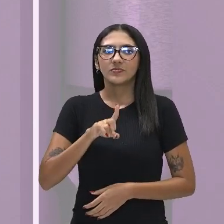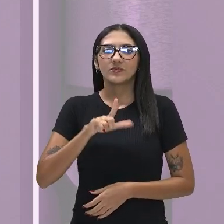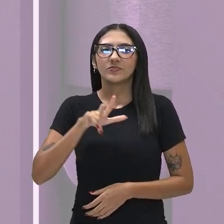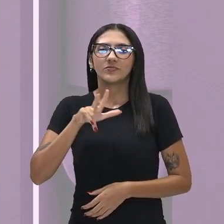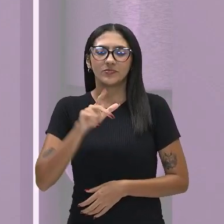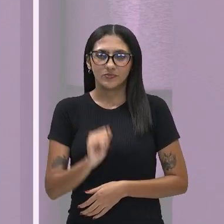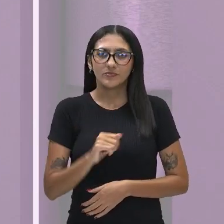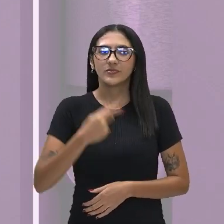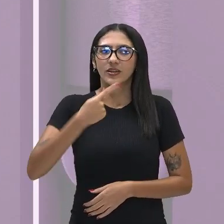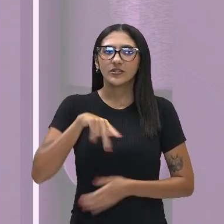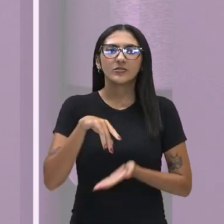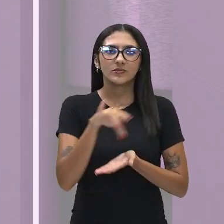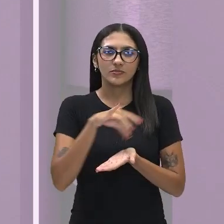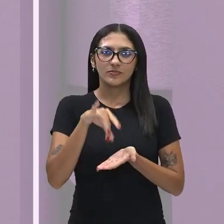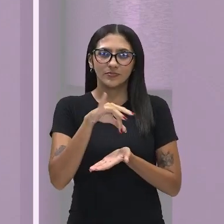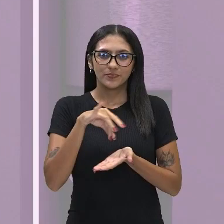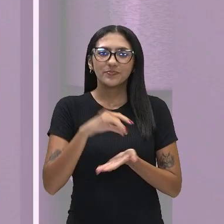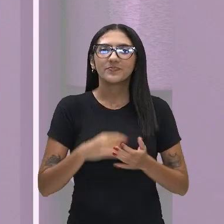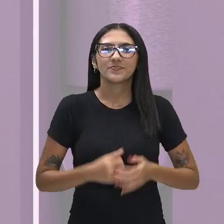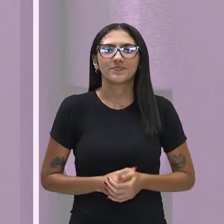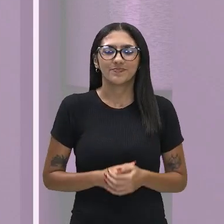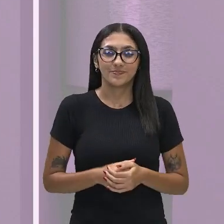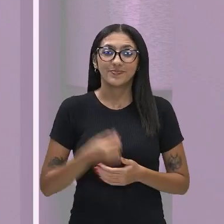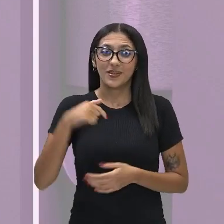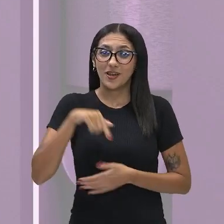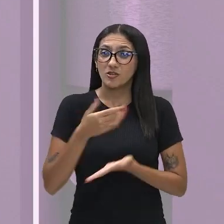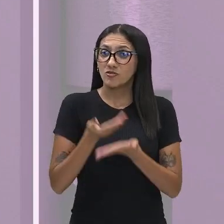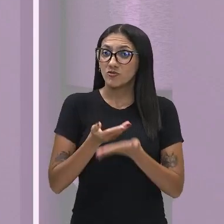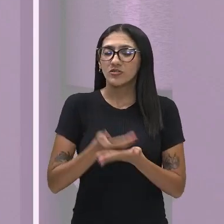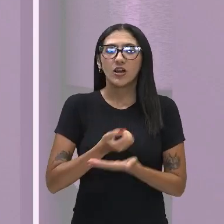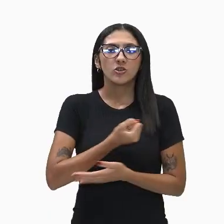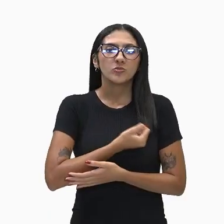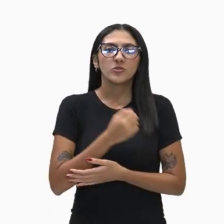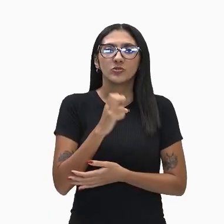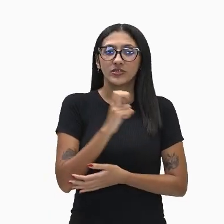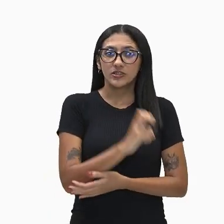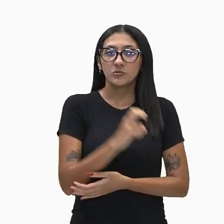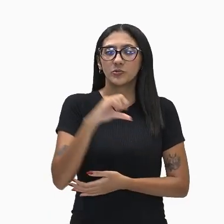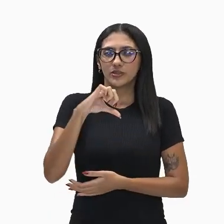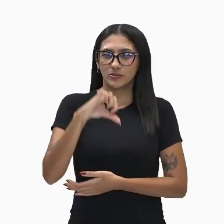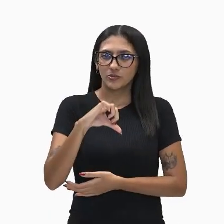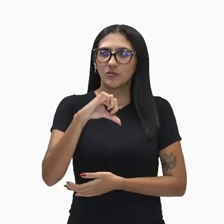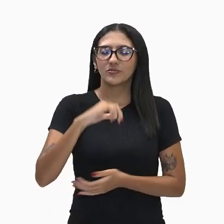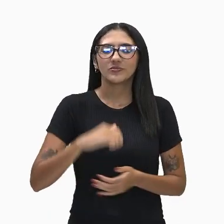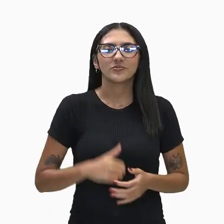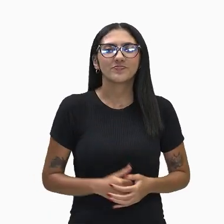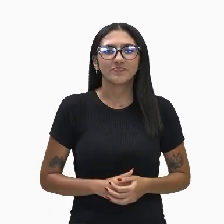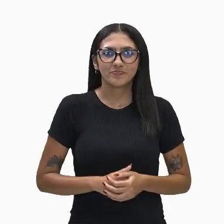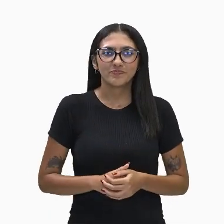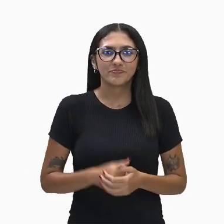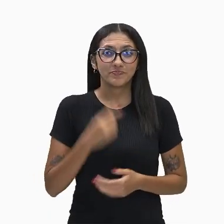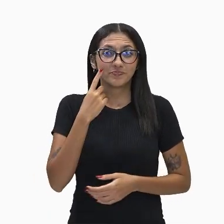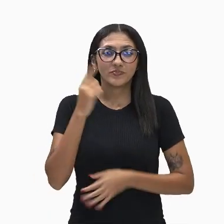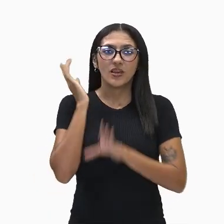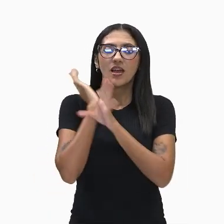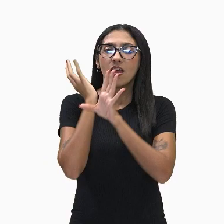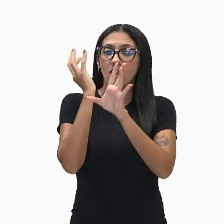aqui do Centro de Mídias, e esta é a nossa aula de número 59, revisão